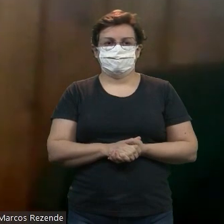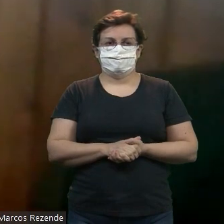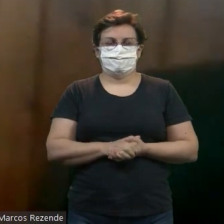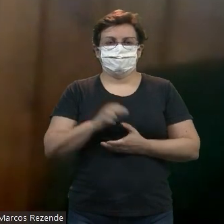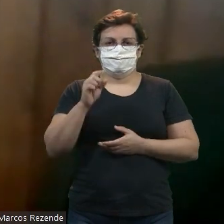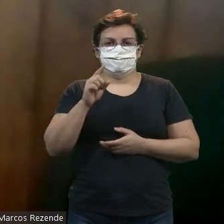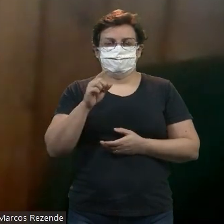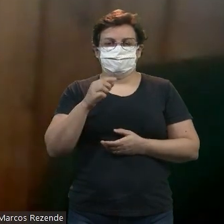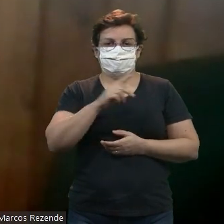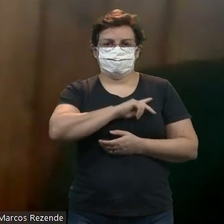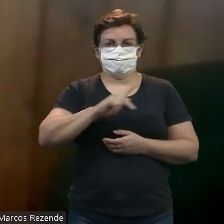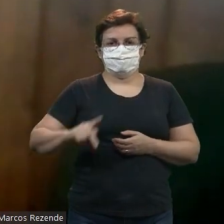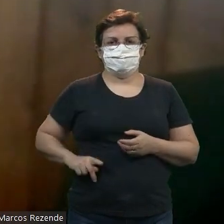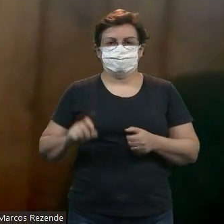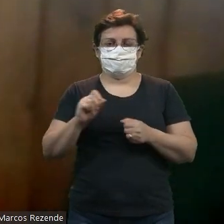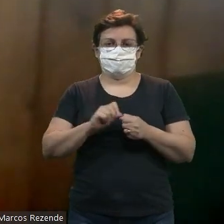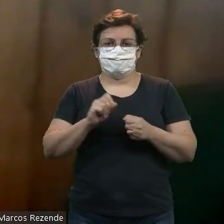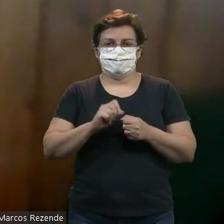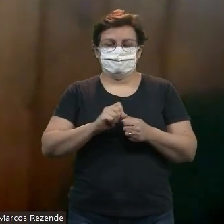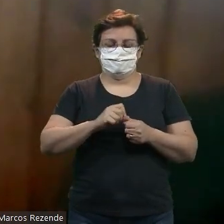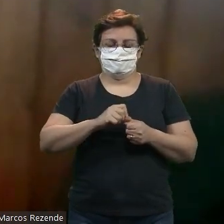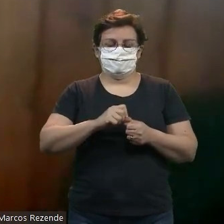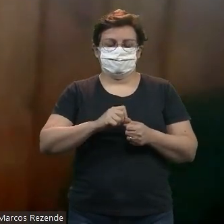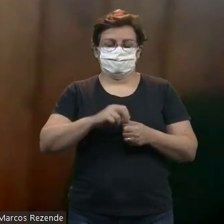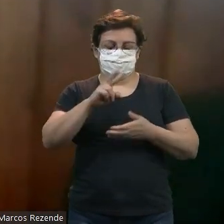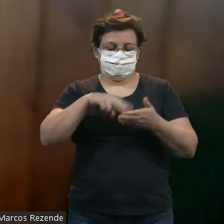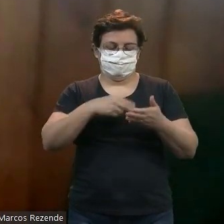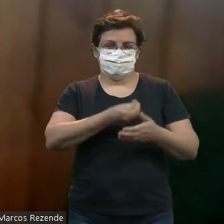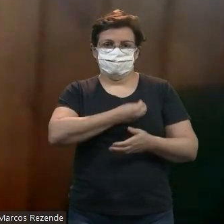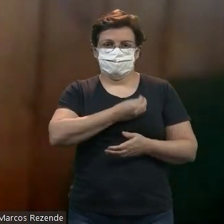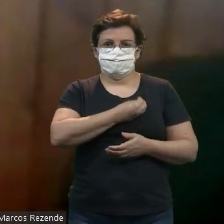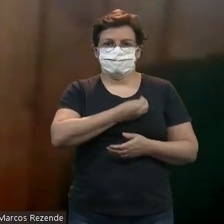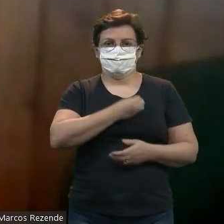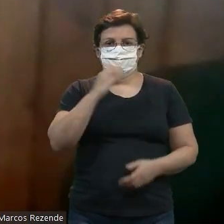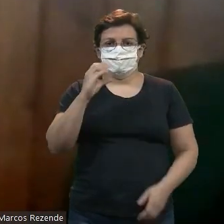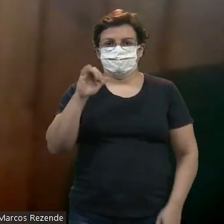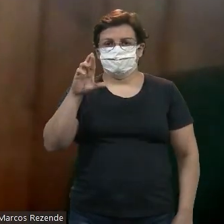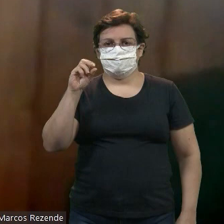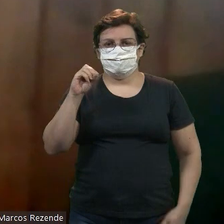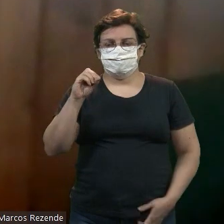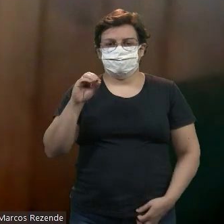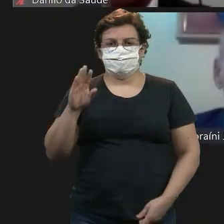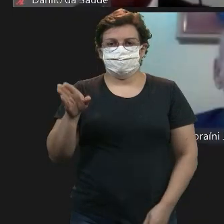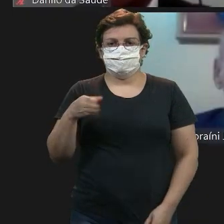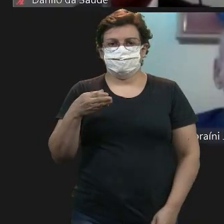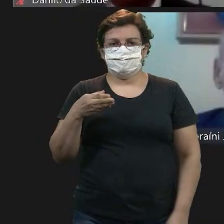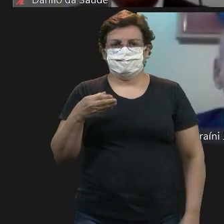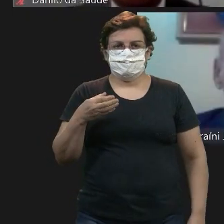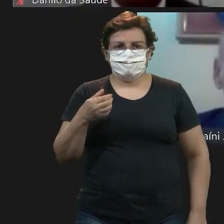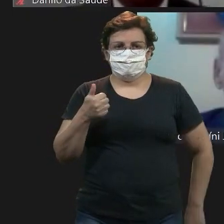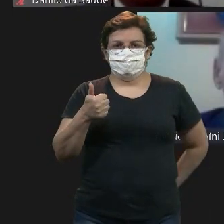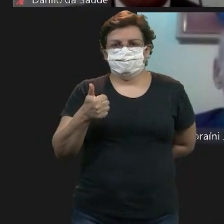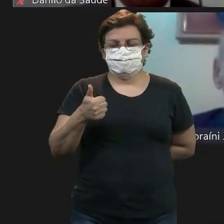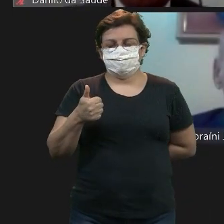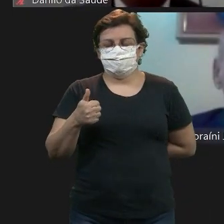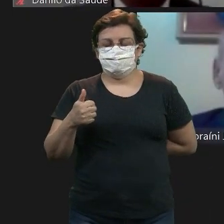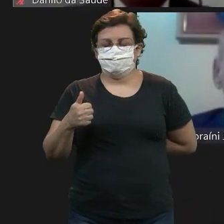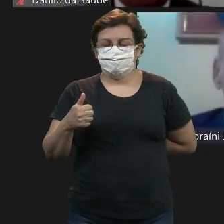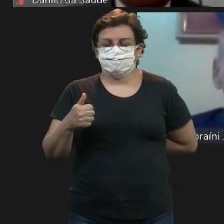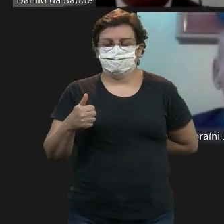Essa presidência fará a verificação de presença dos senhores vereadores. Vereador Cícero do Ceasa.